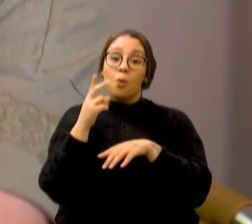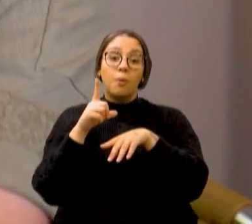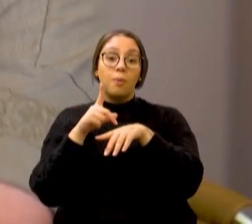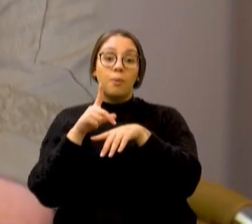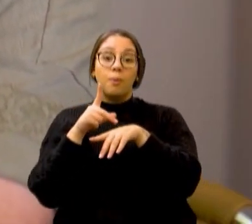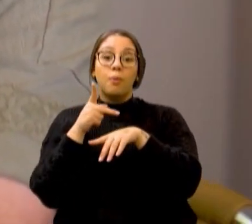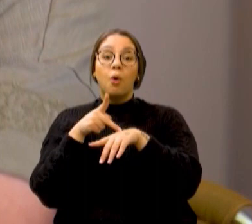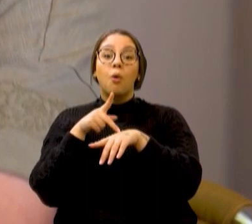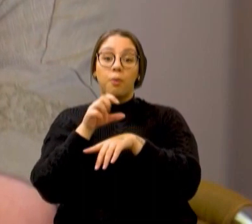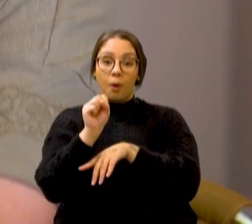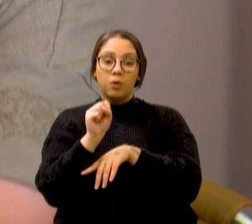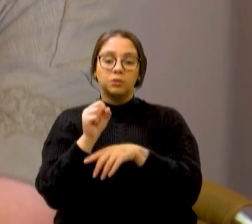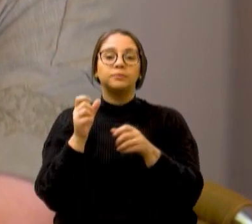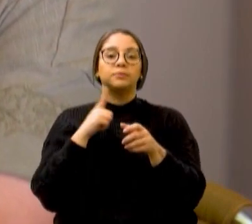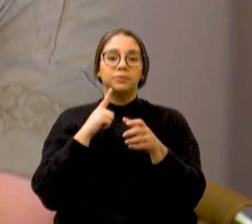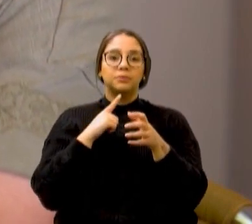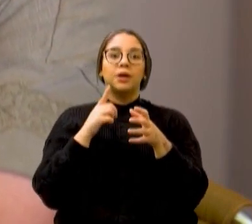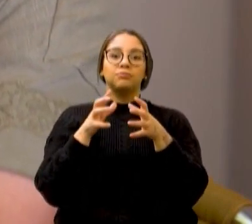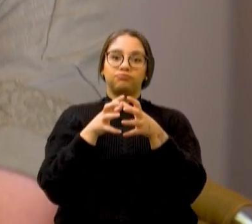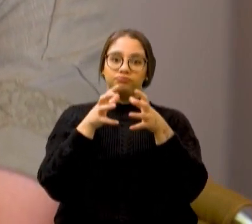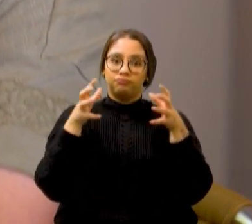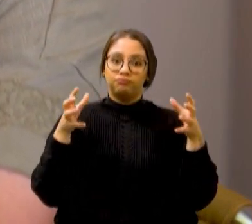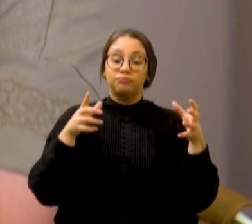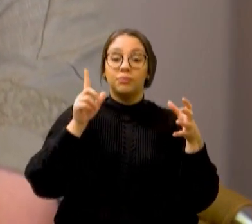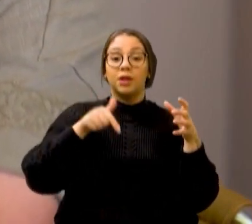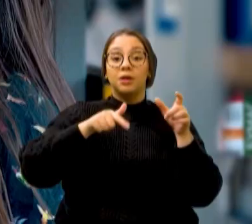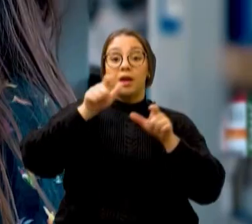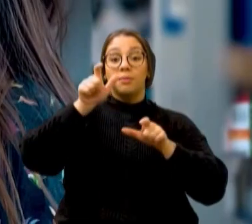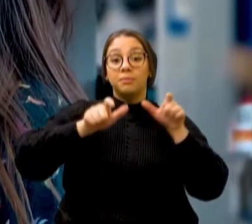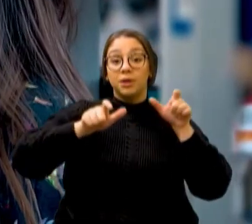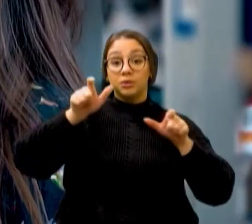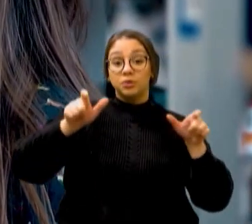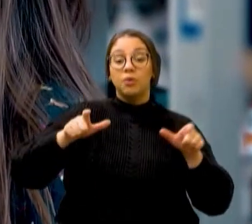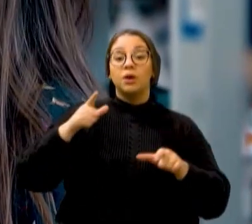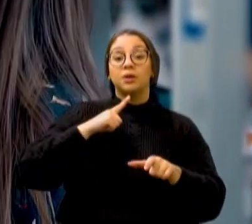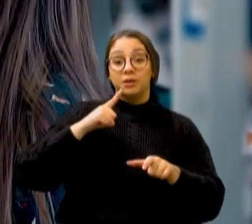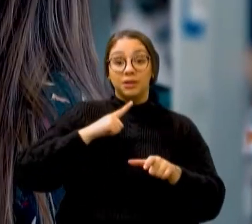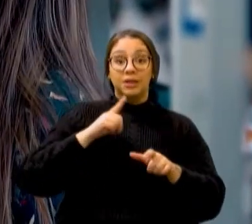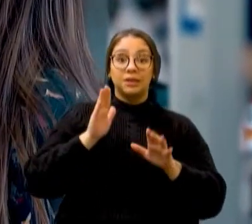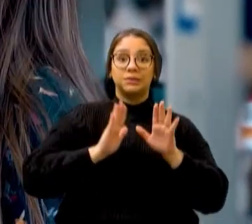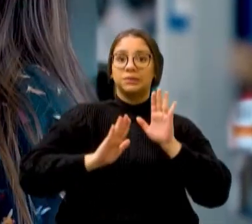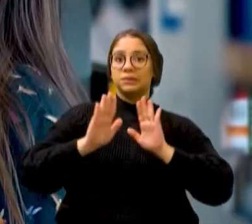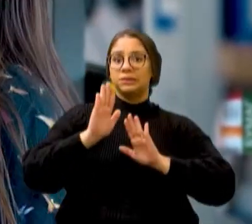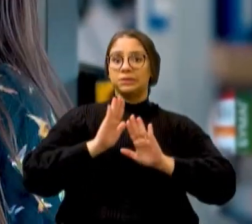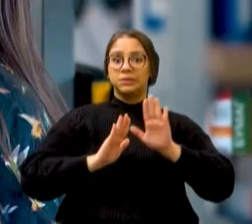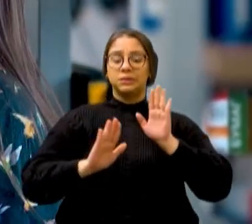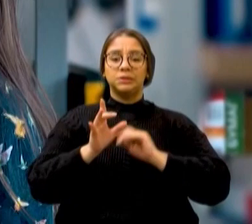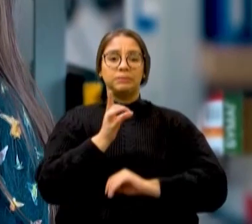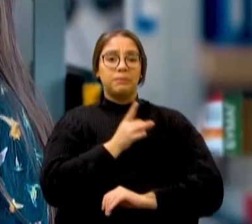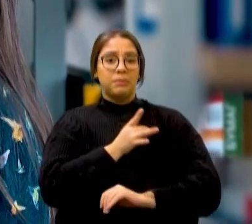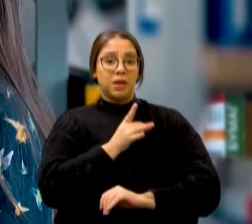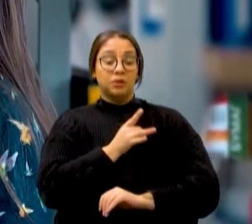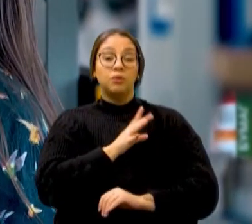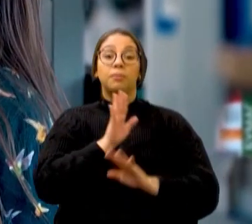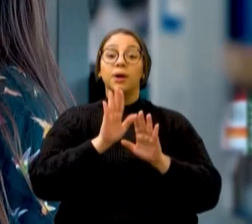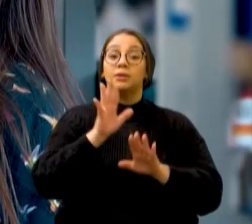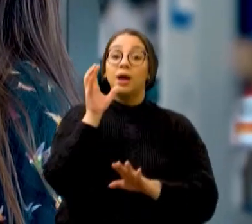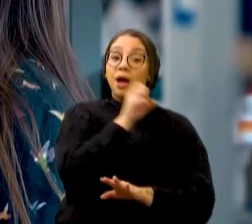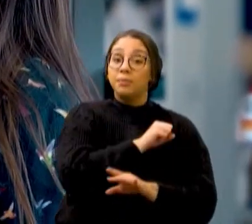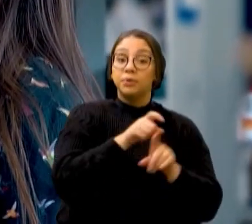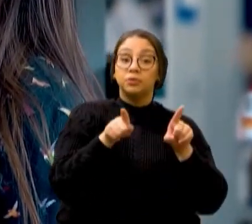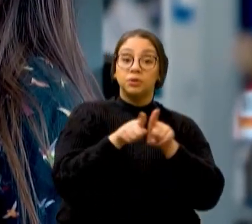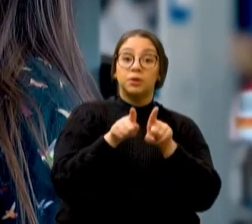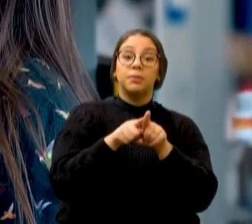pós-graduação. Tem aumentado e a gente percebe que são pessoas que elas têm muito receio, elas têm medo,